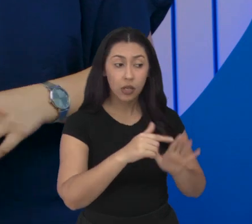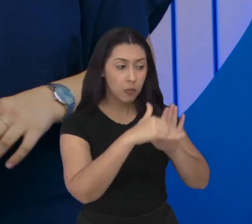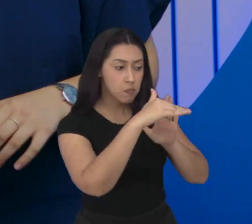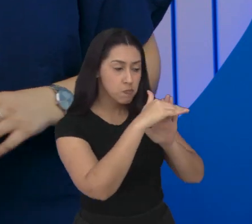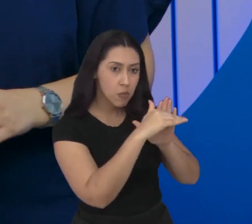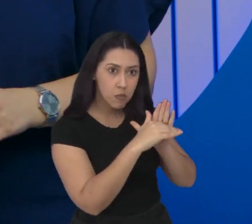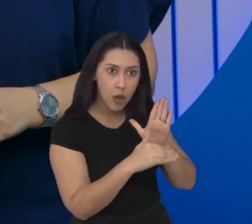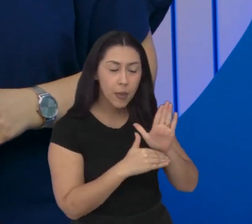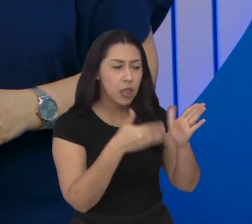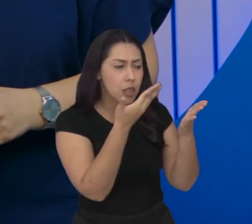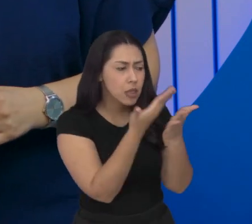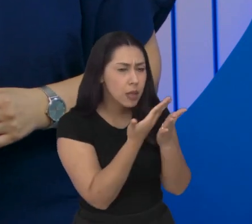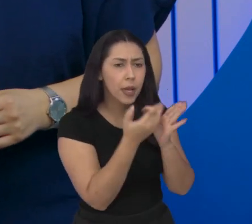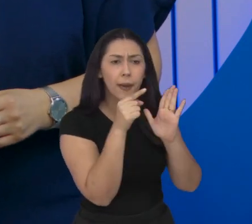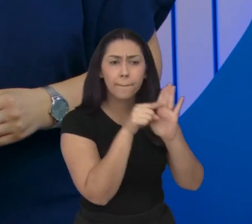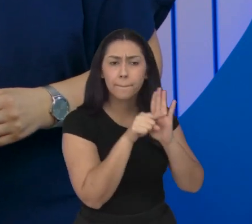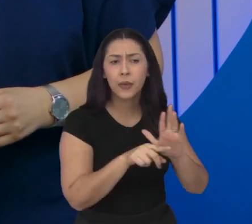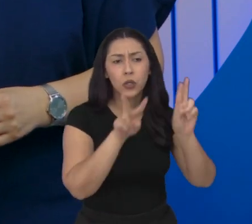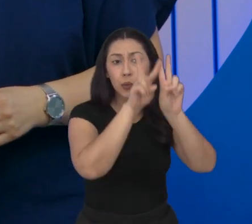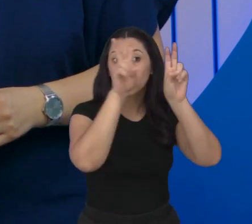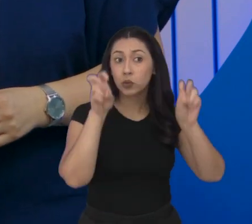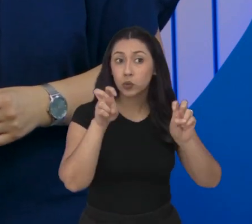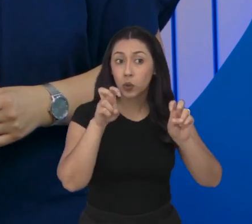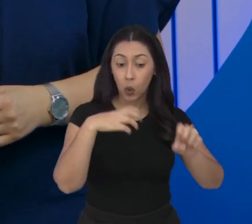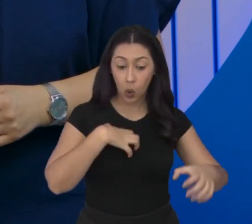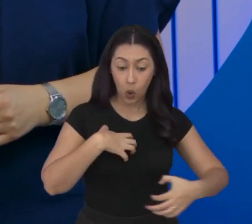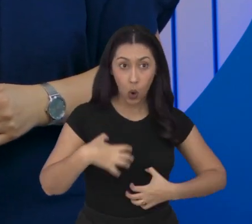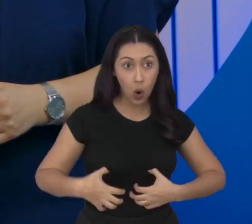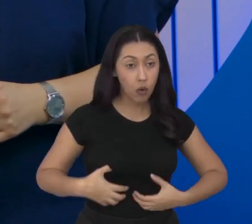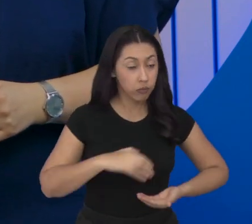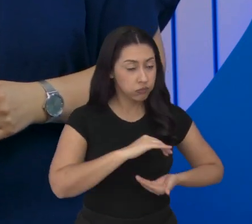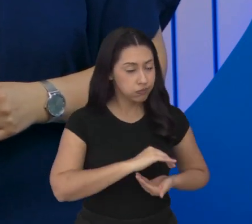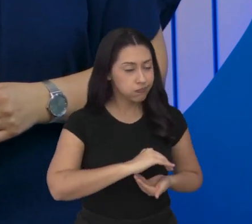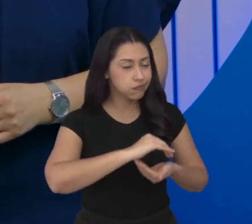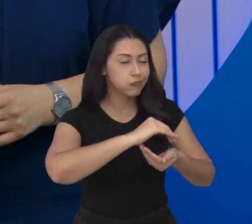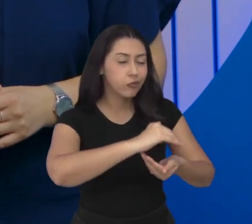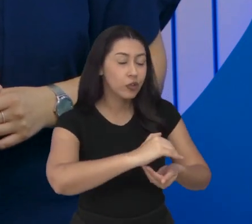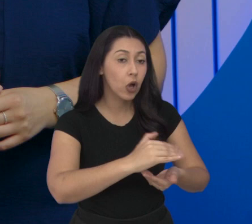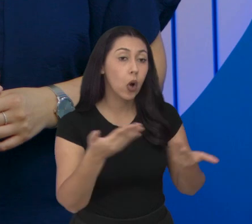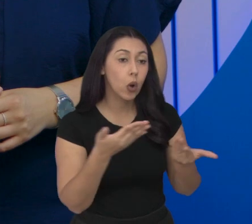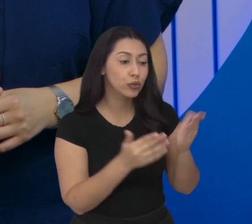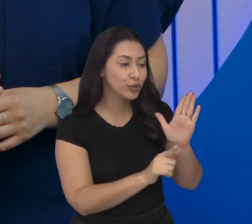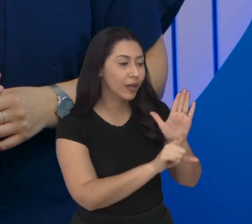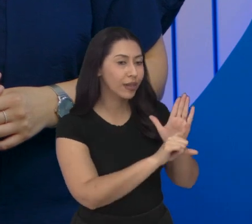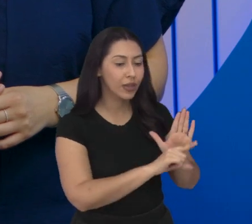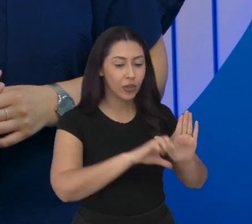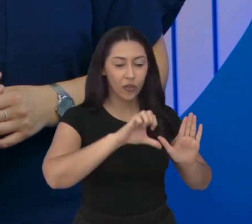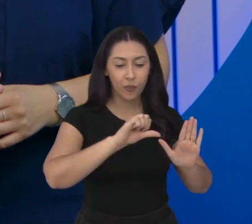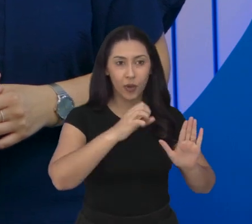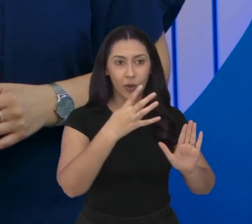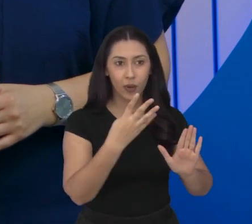pautas estudadas nessa reformulação é a doação de órgãos, atualmente prevista pela Lei nº